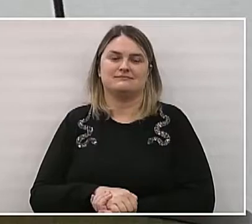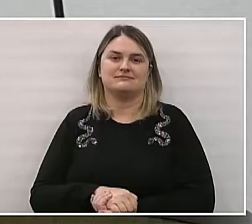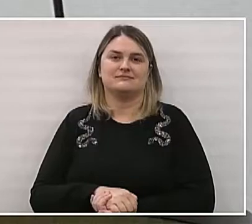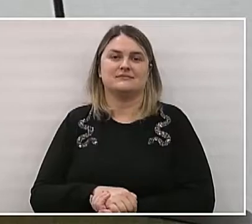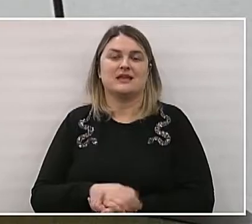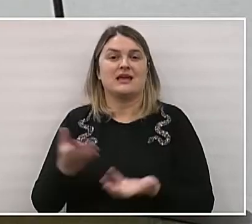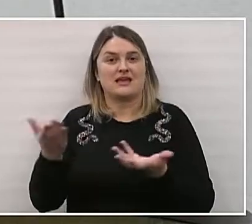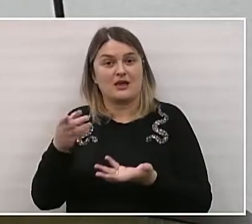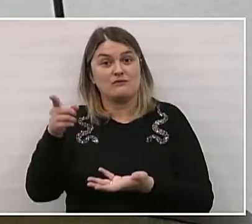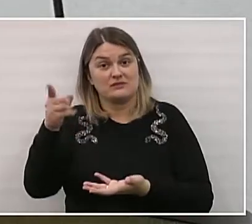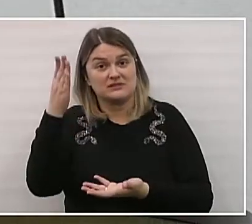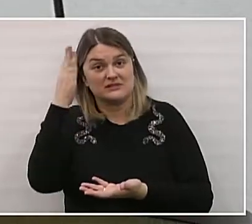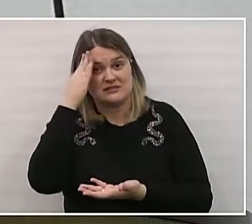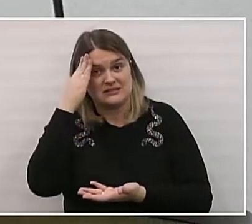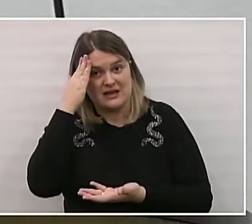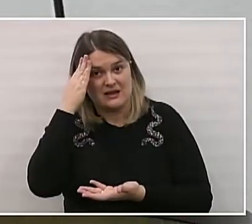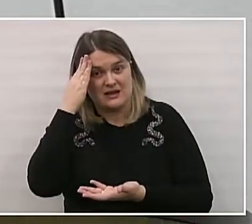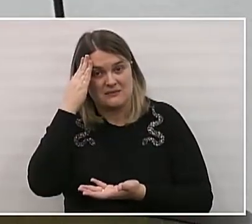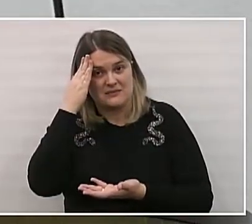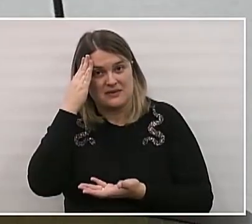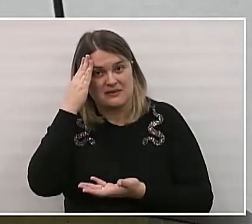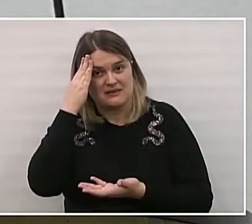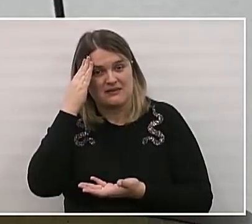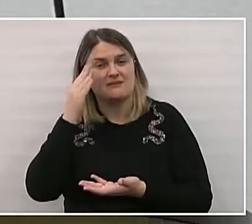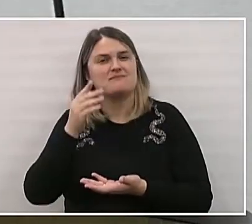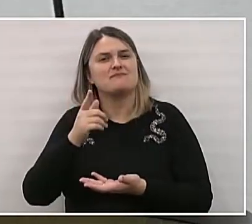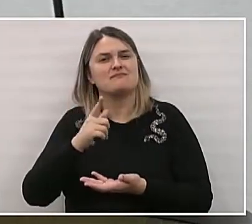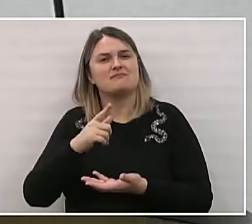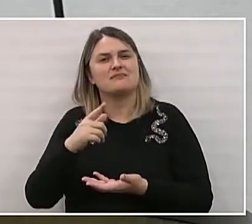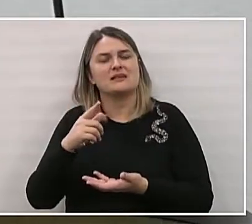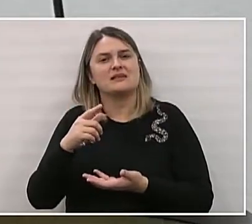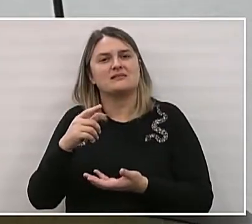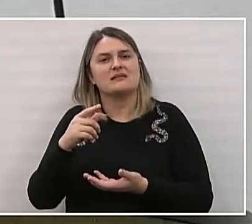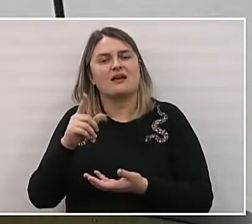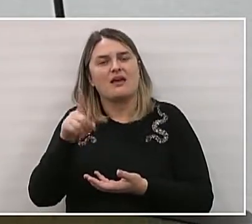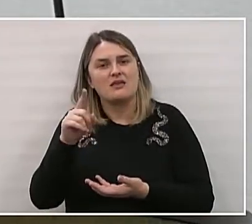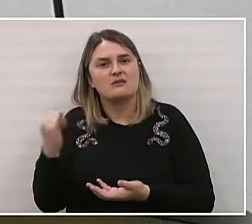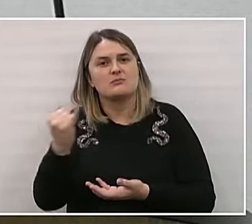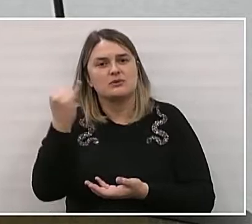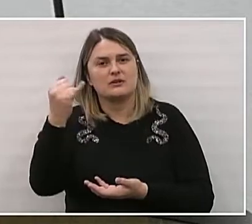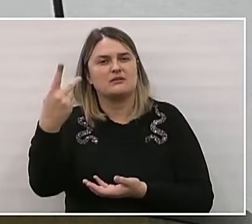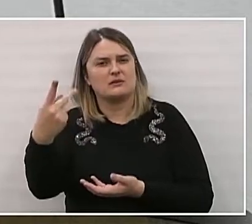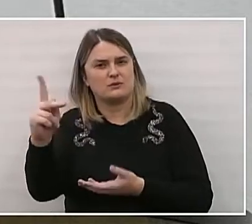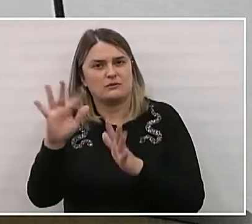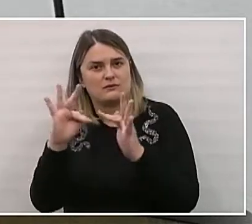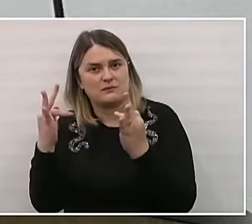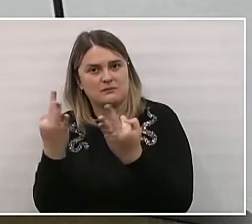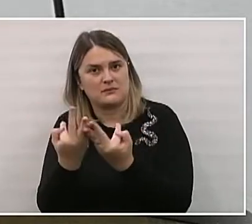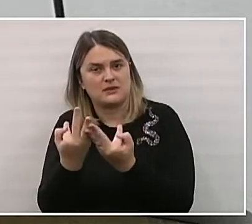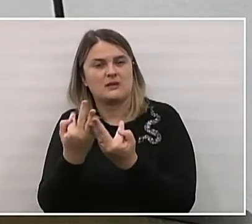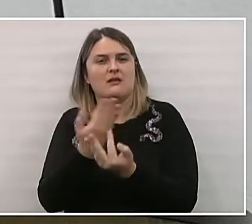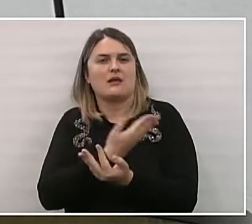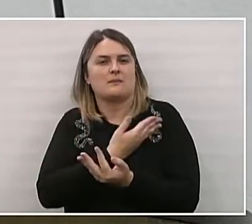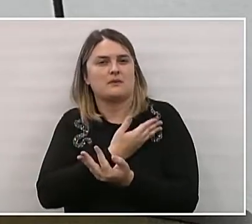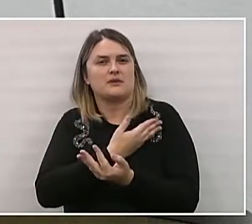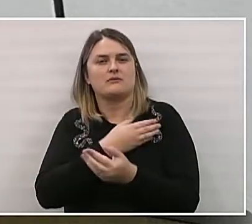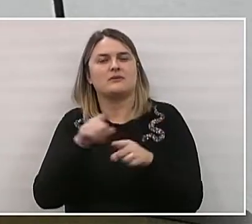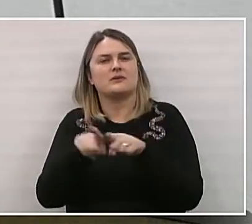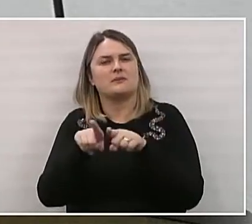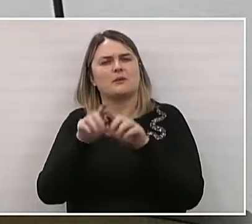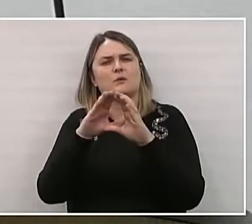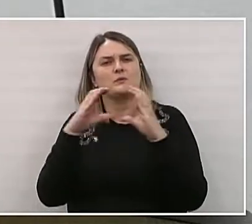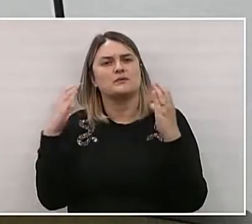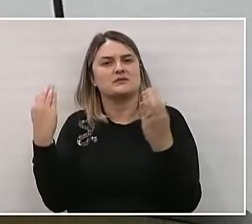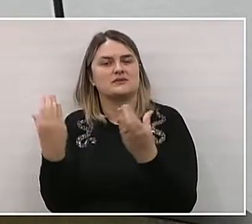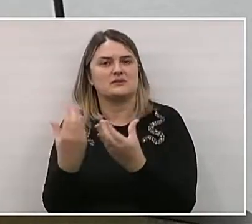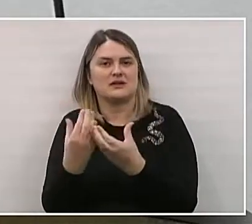Saiba que está deixando o seu legado na vida de seus familiares, seus amigos, para toda a comunidade de Nona